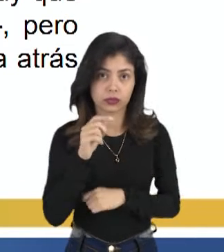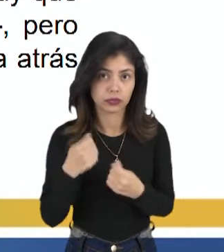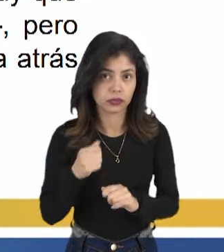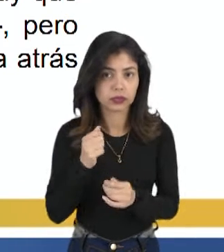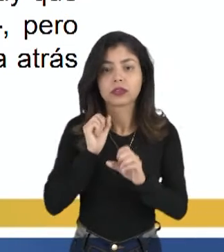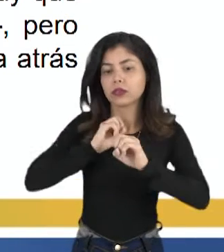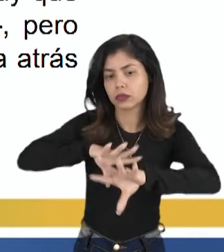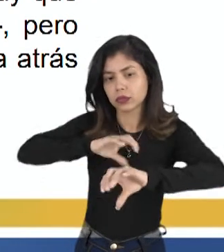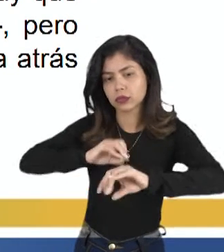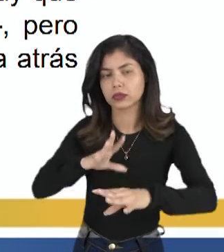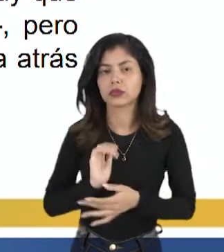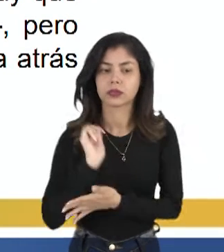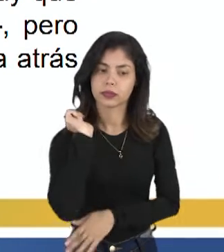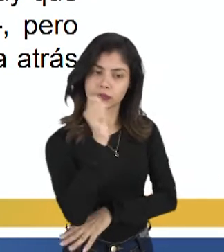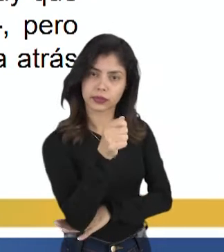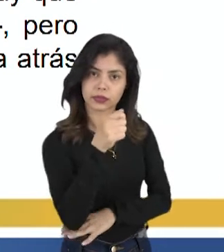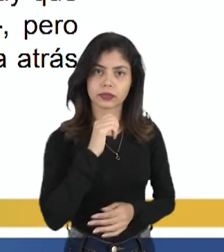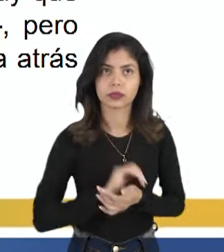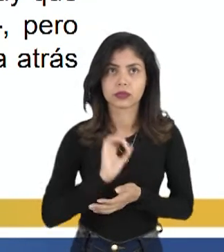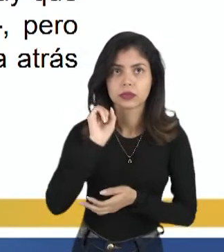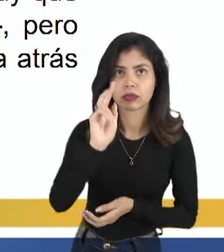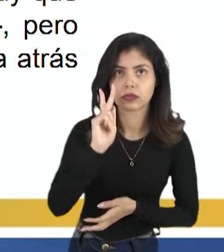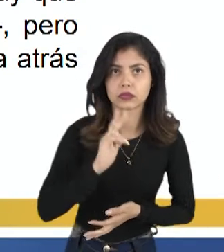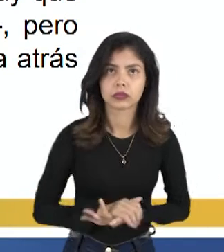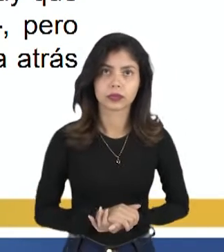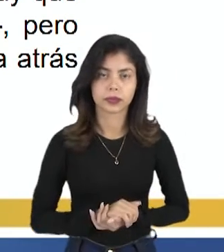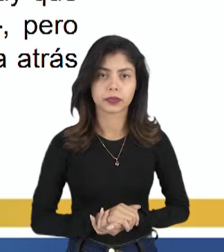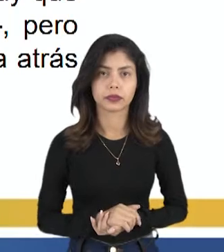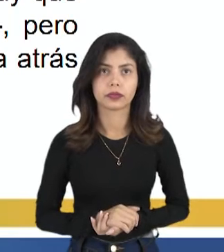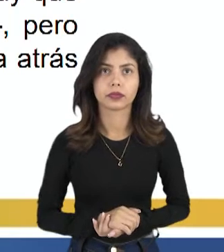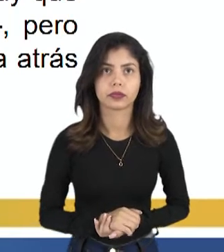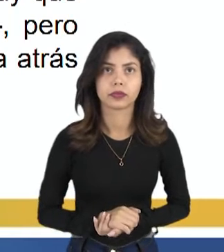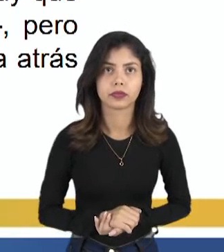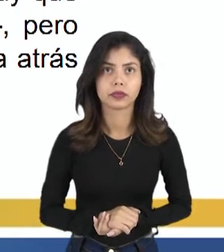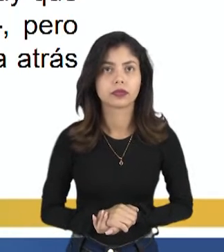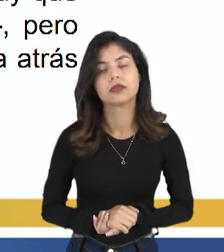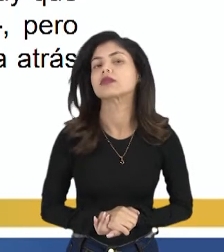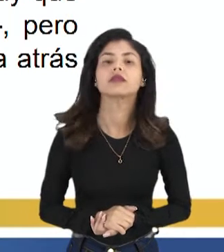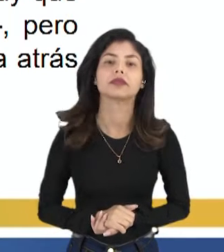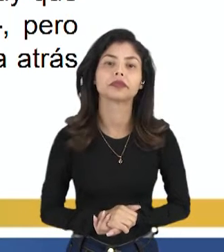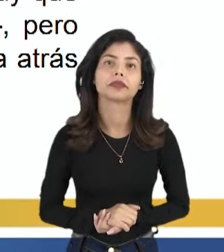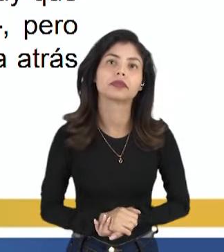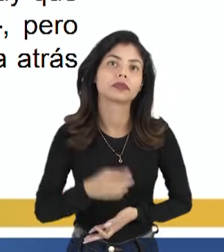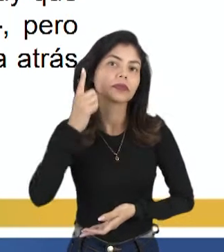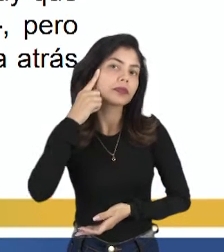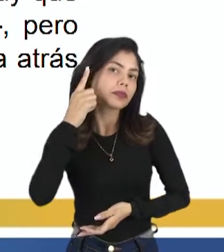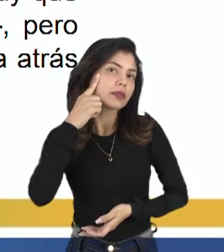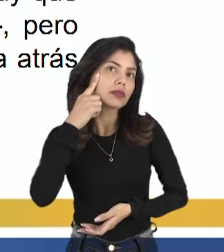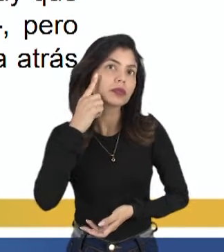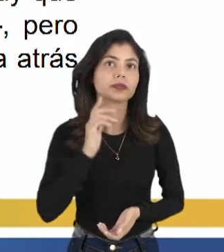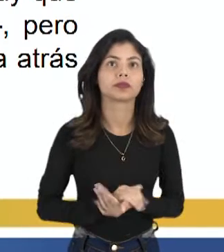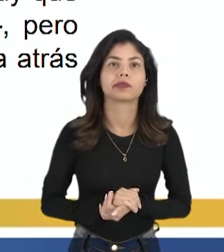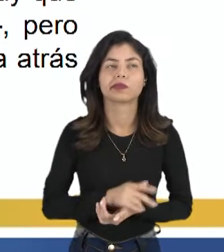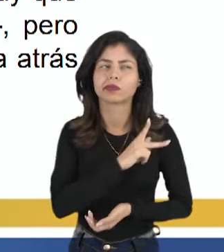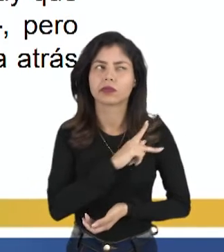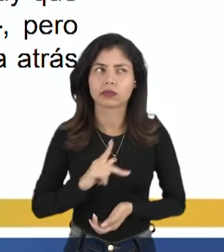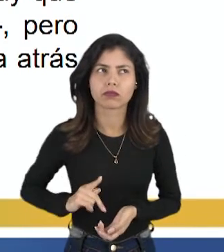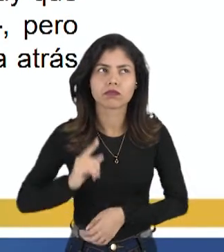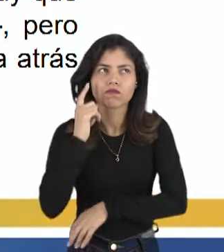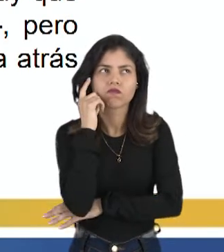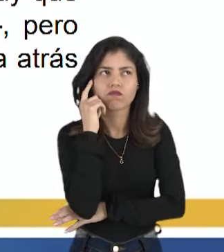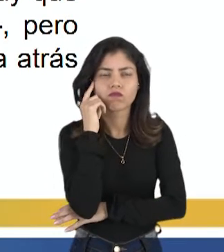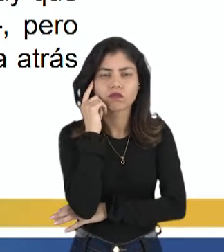que ensinar a pescar. Ok. Sim, raciocinou o presidente.